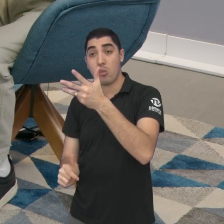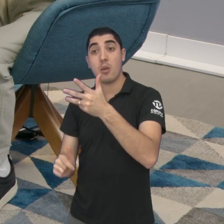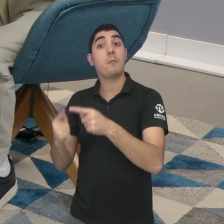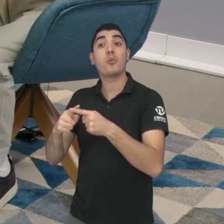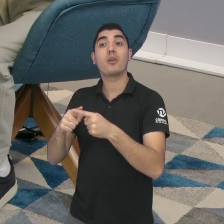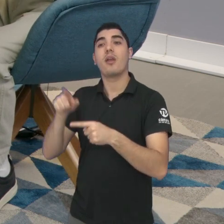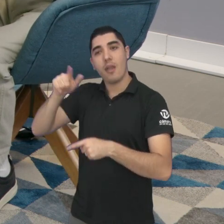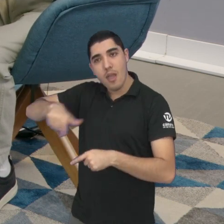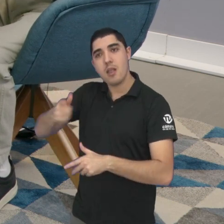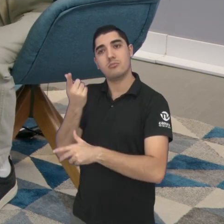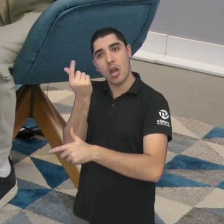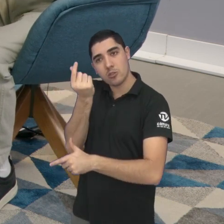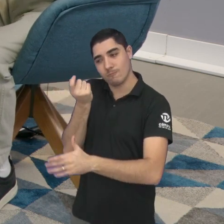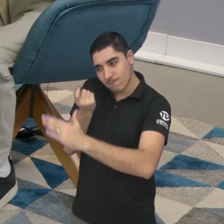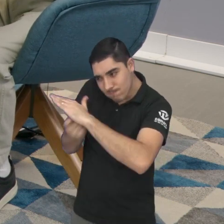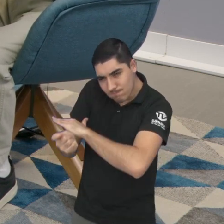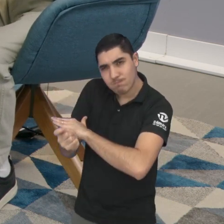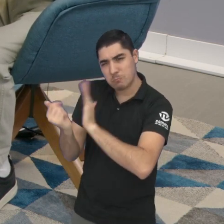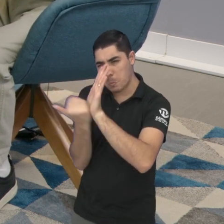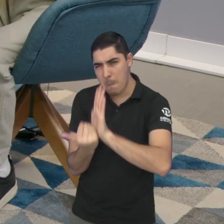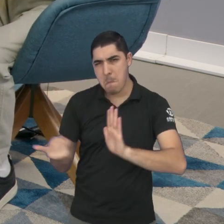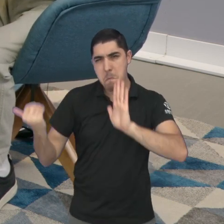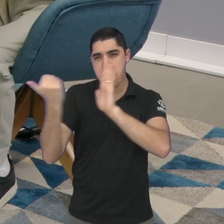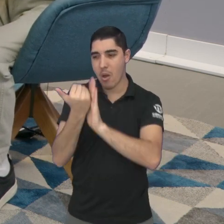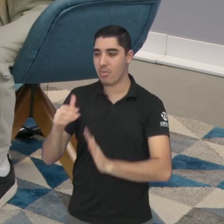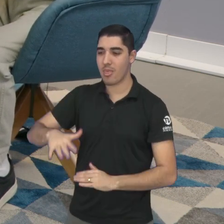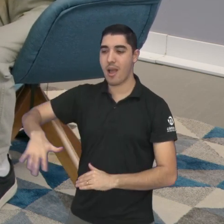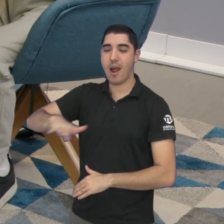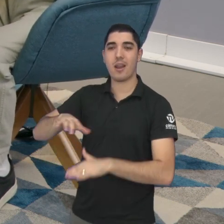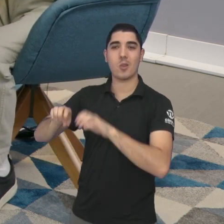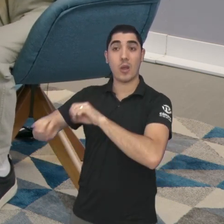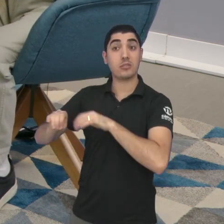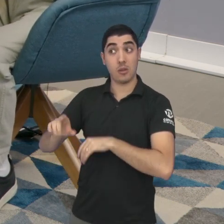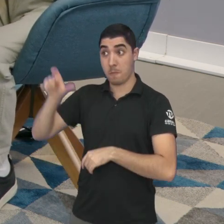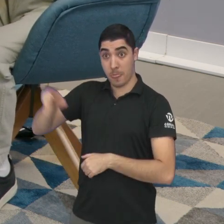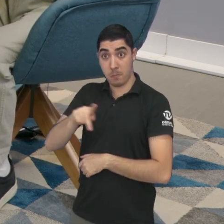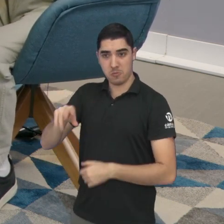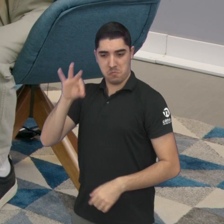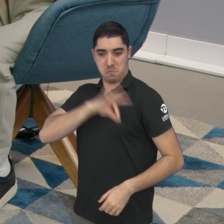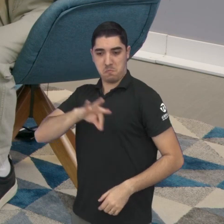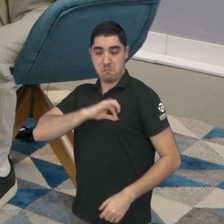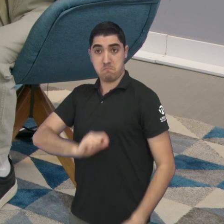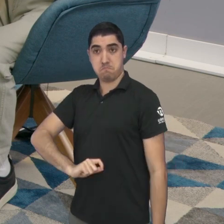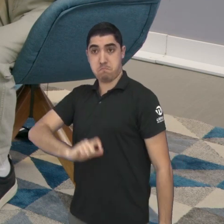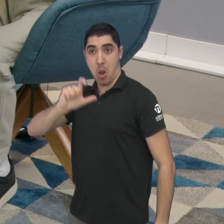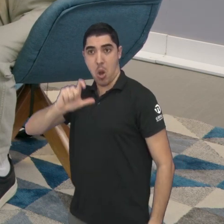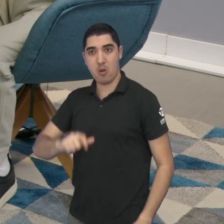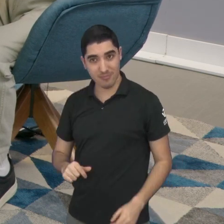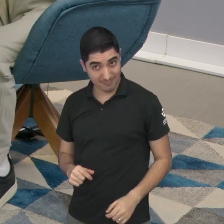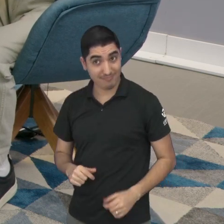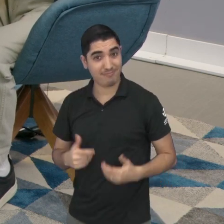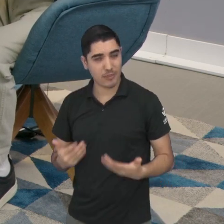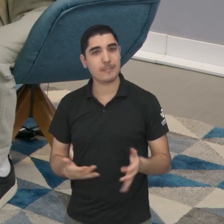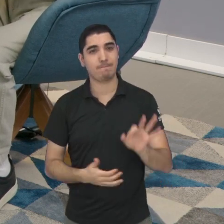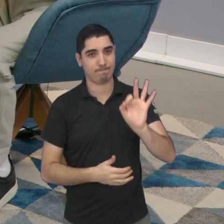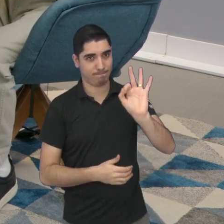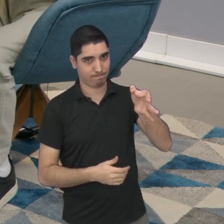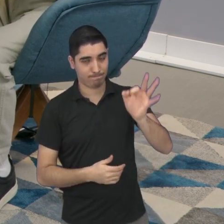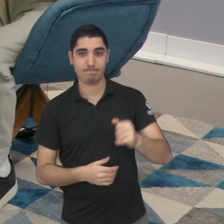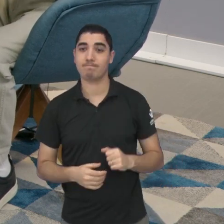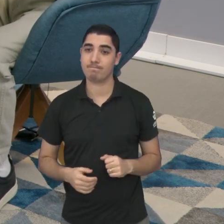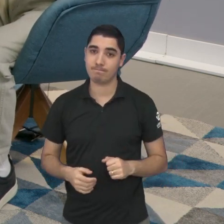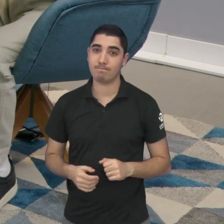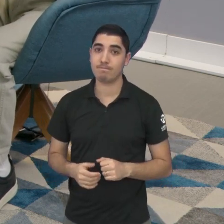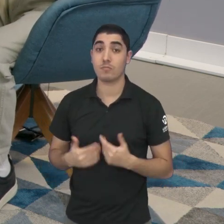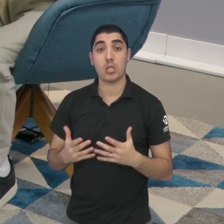Investiram na educação. Então, educação tem. Mas é professor ganhando bem. Exatamente. Né?